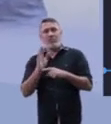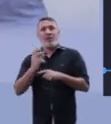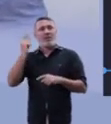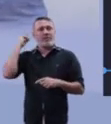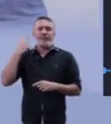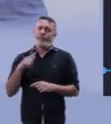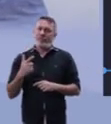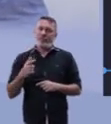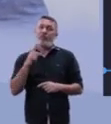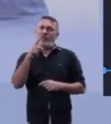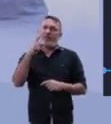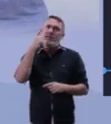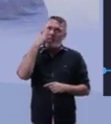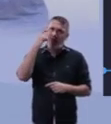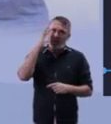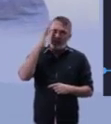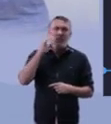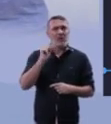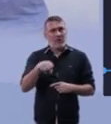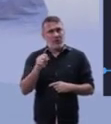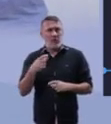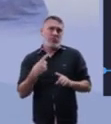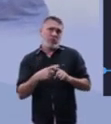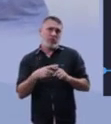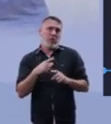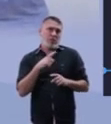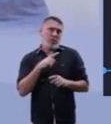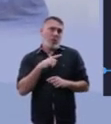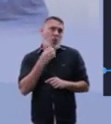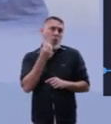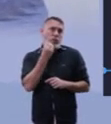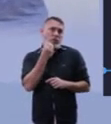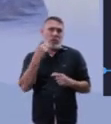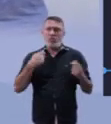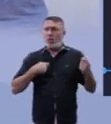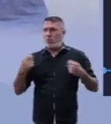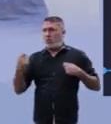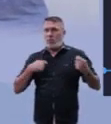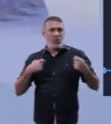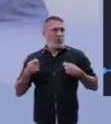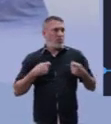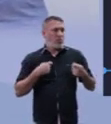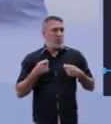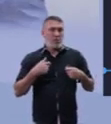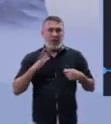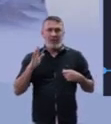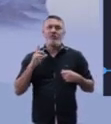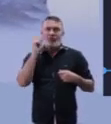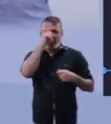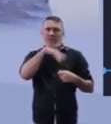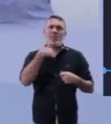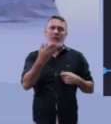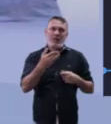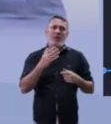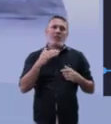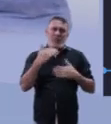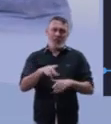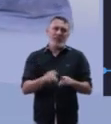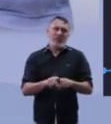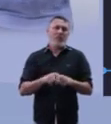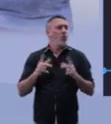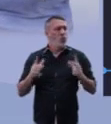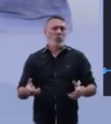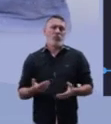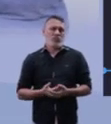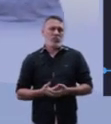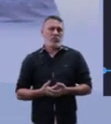pré-ENEM digital. Então é interessante você pensar que sim, quanto mais oportunidade você tem, mas a prova vai ficar mais difícil, né? Isso ocorre